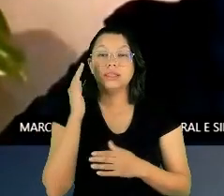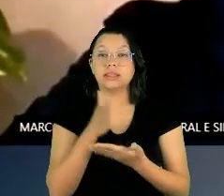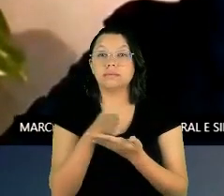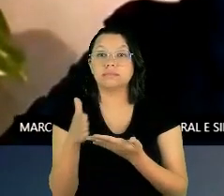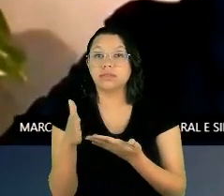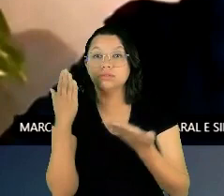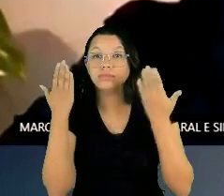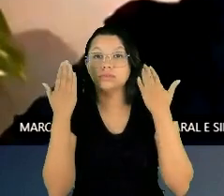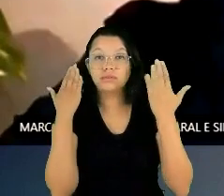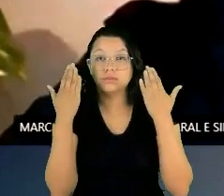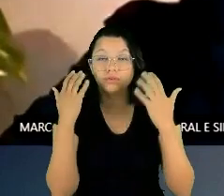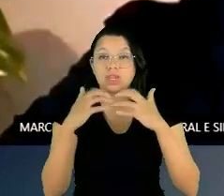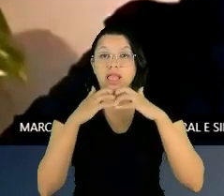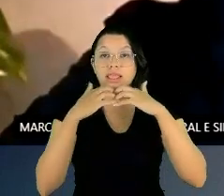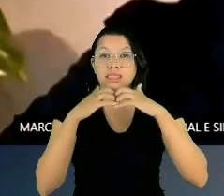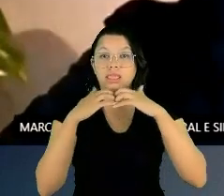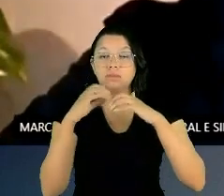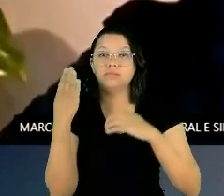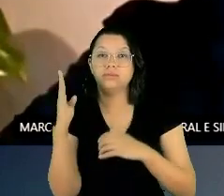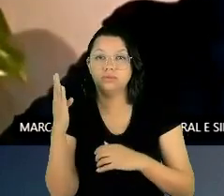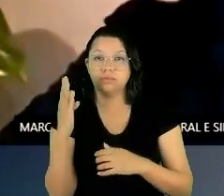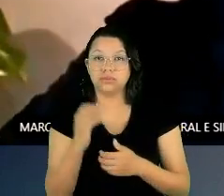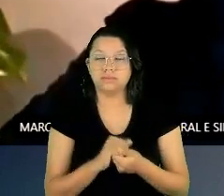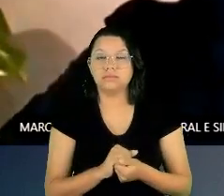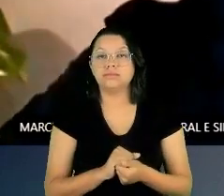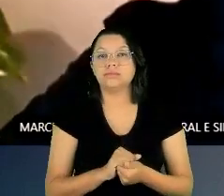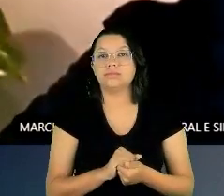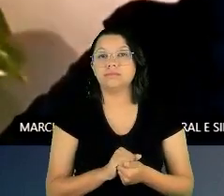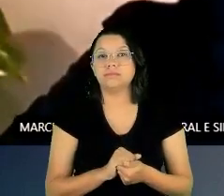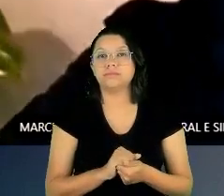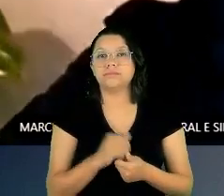parte psicológica e neurobiológica.